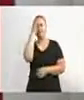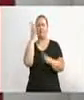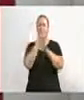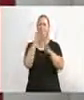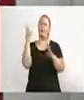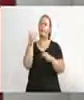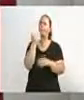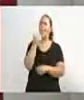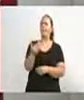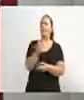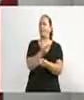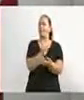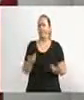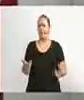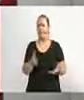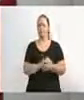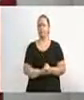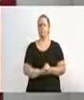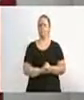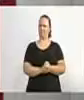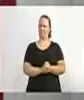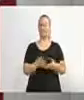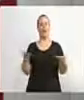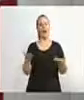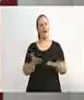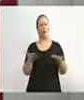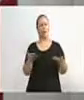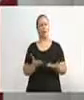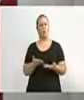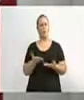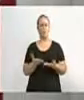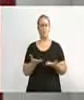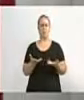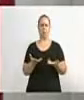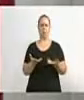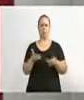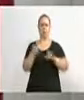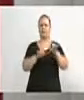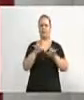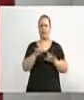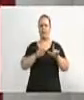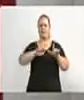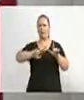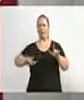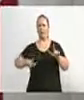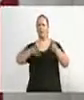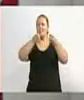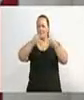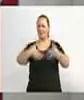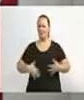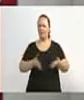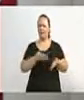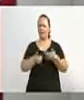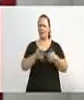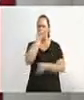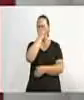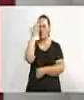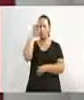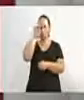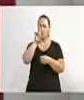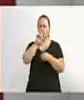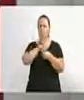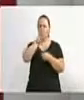tudo. Aí agora ninguém fala, a imprensa não fala do eleitor, porque vem cá, o Congresso que ali está, a presidente da